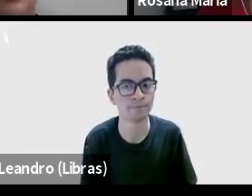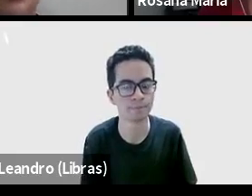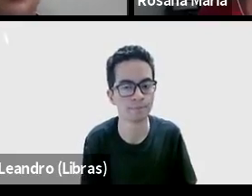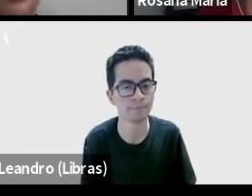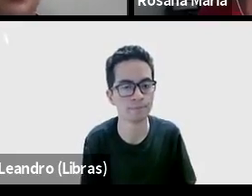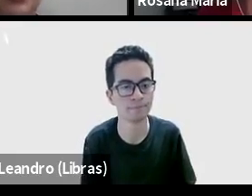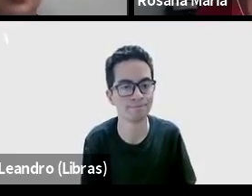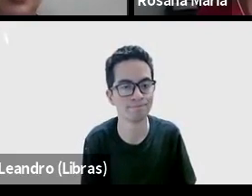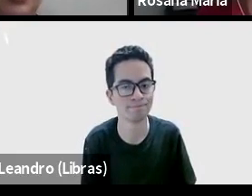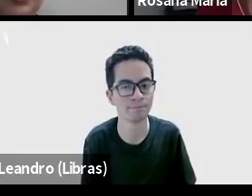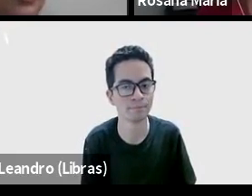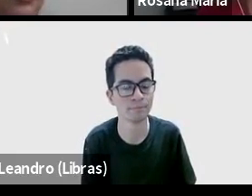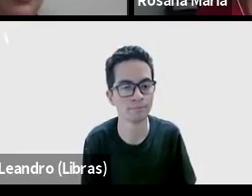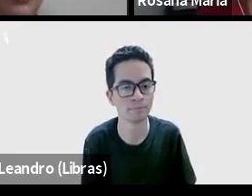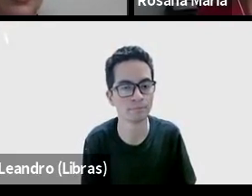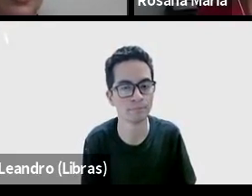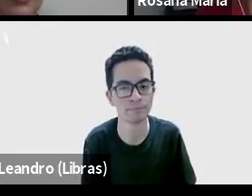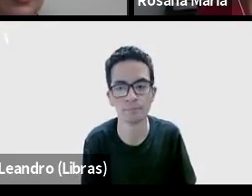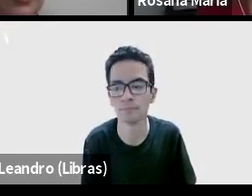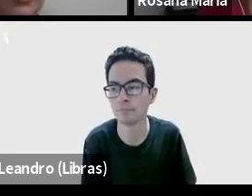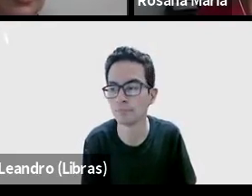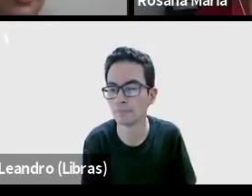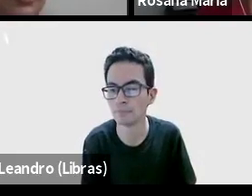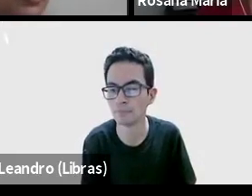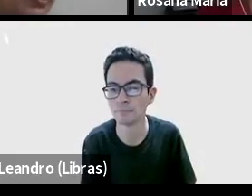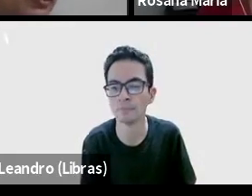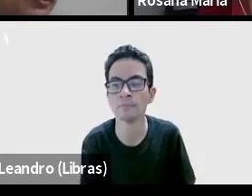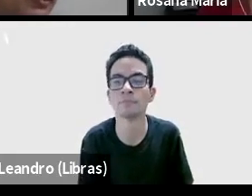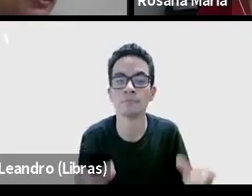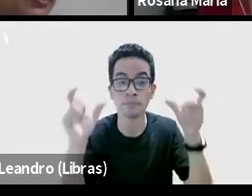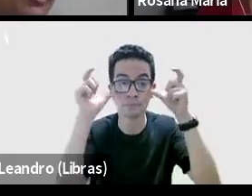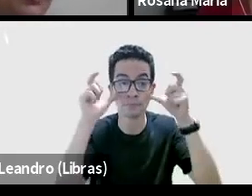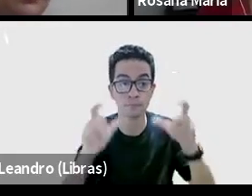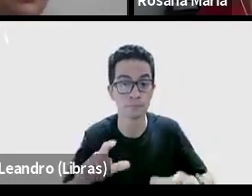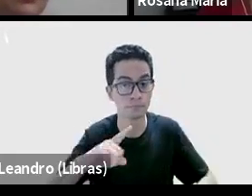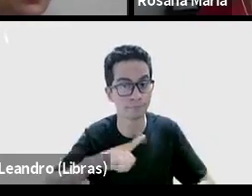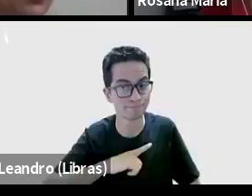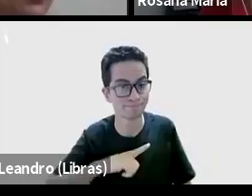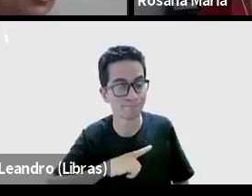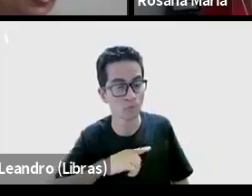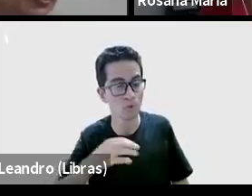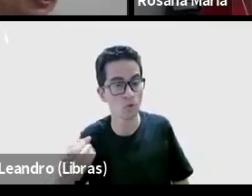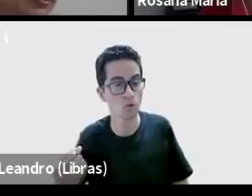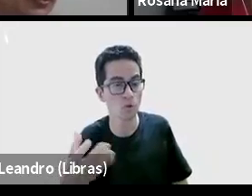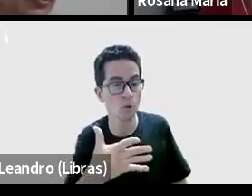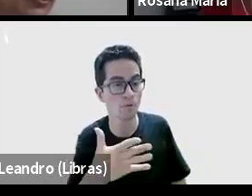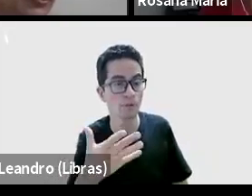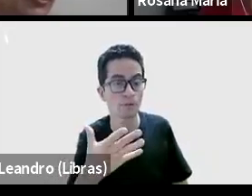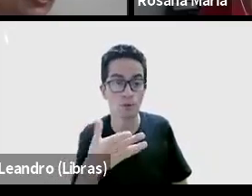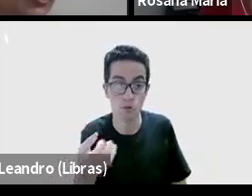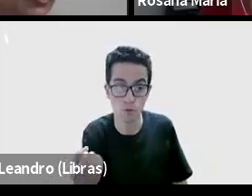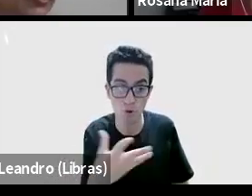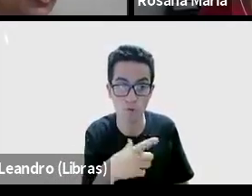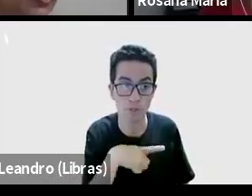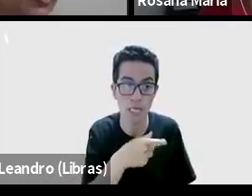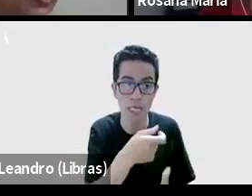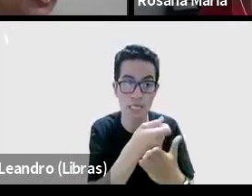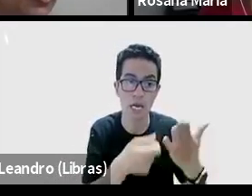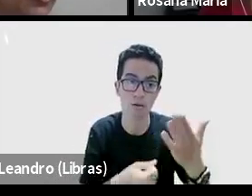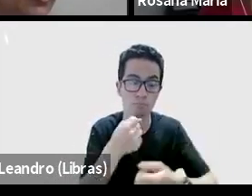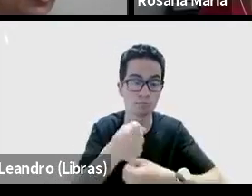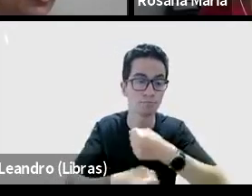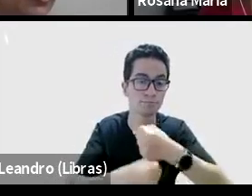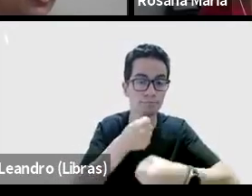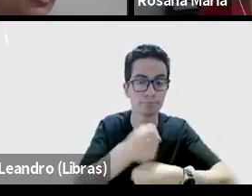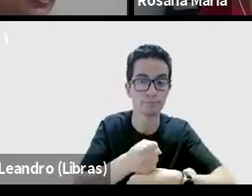discussão. Eu fiquei mais no texto mais recente, né, de 2021, que você publicou, e